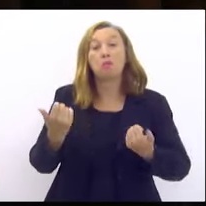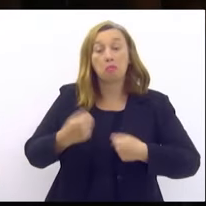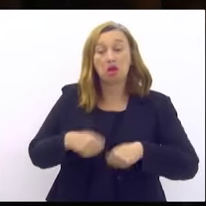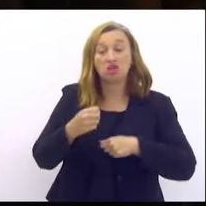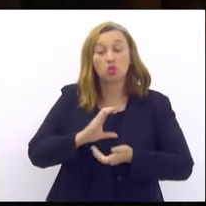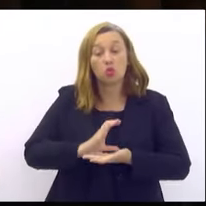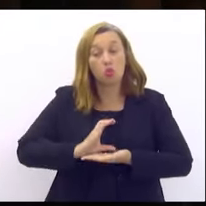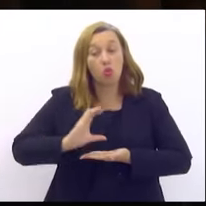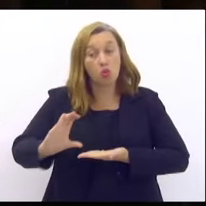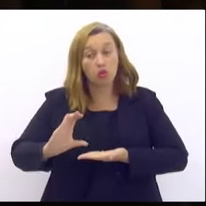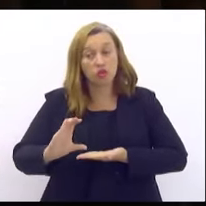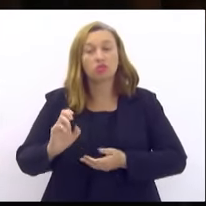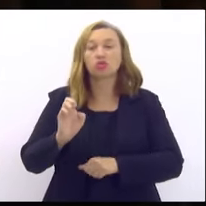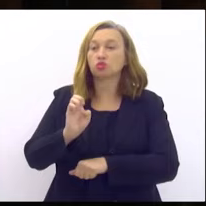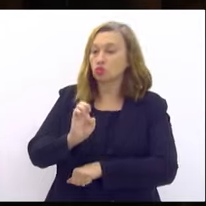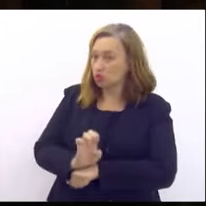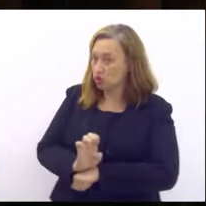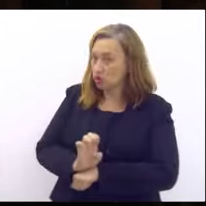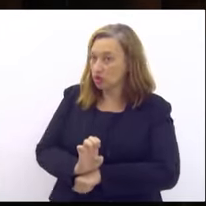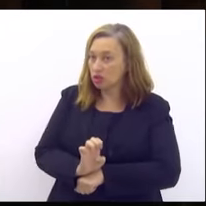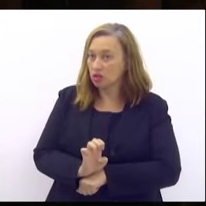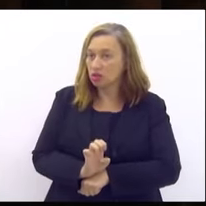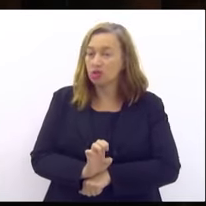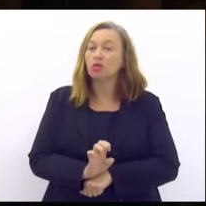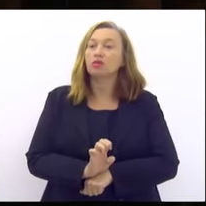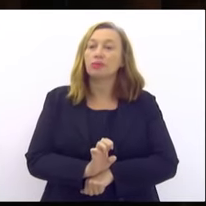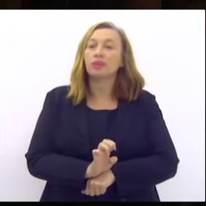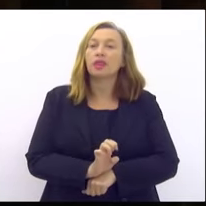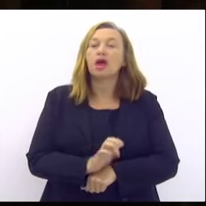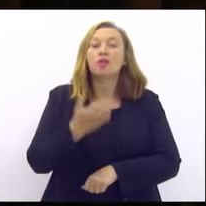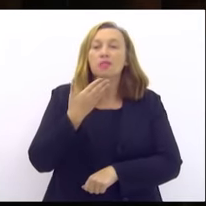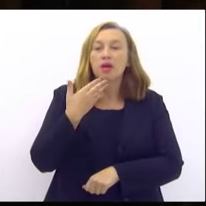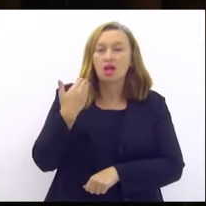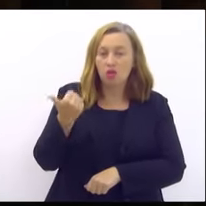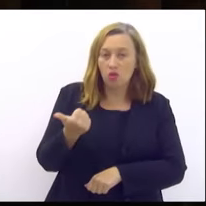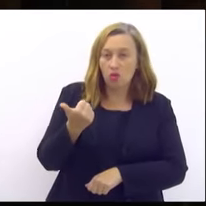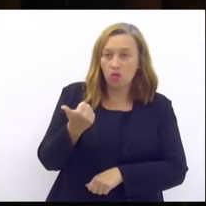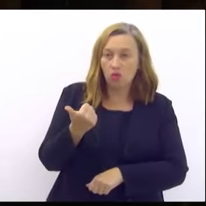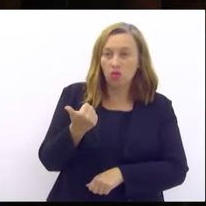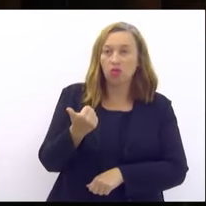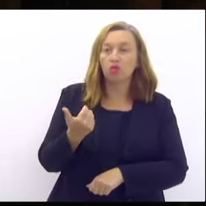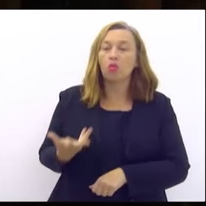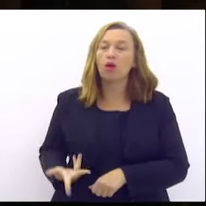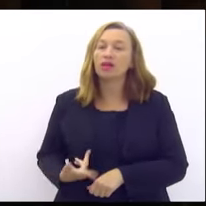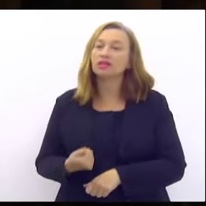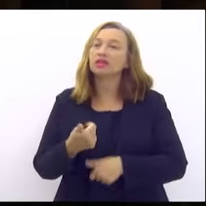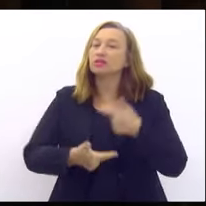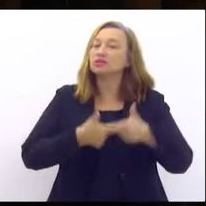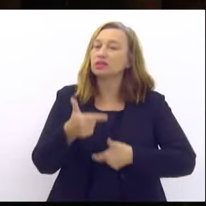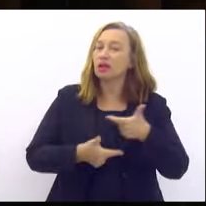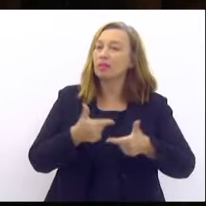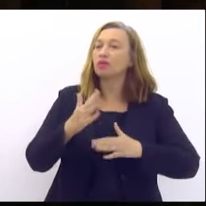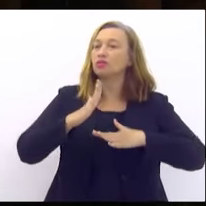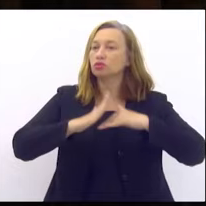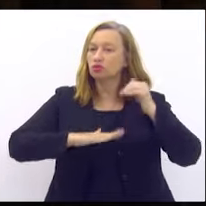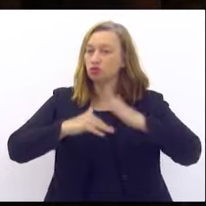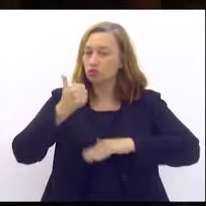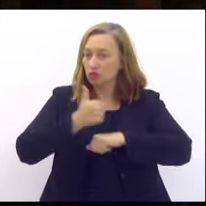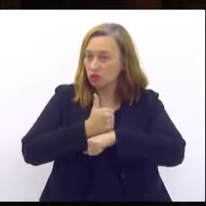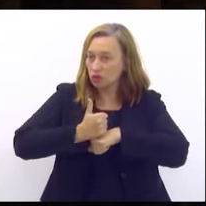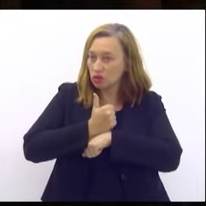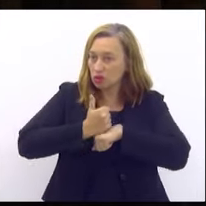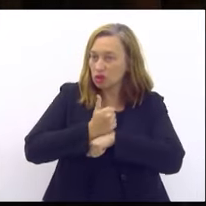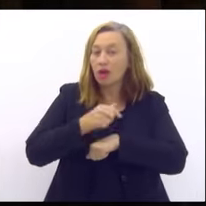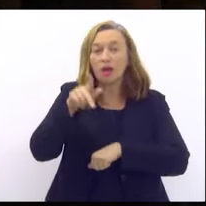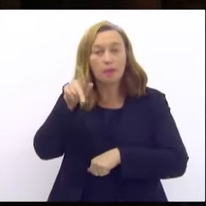orçamento do estado aportando aí para melhor acondicionamento dos profissionais das